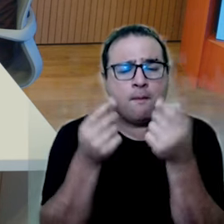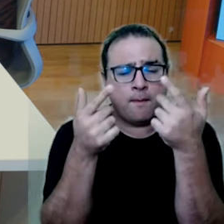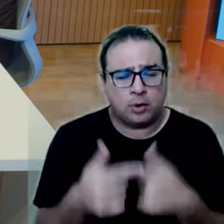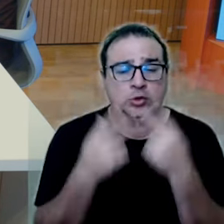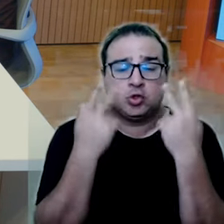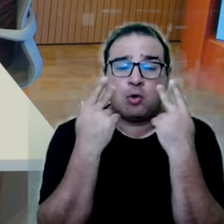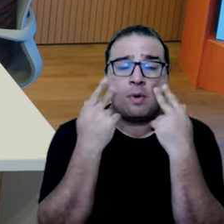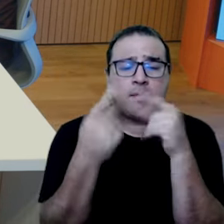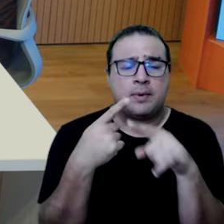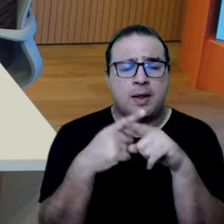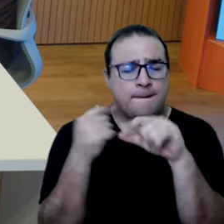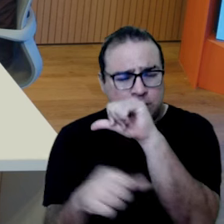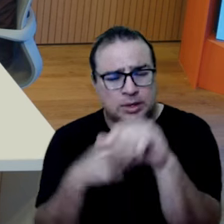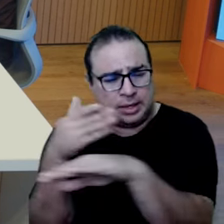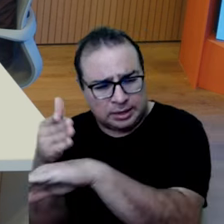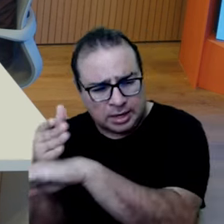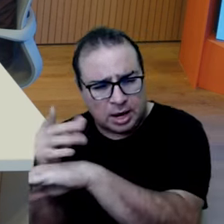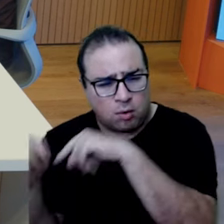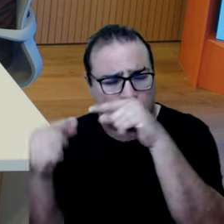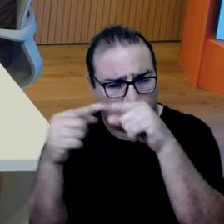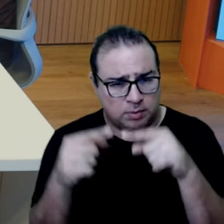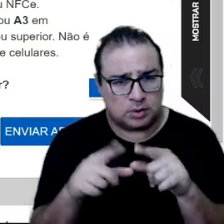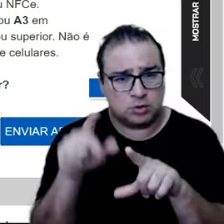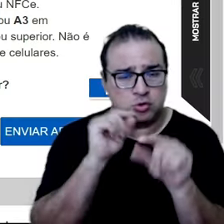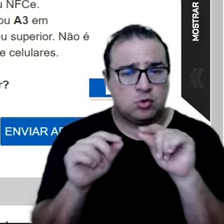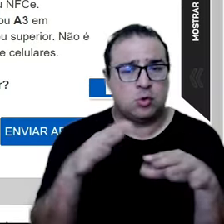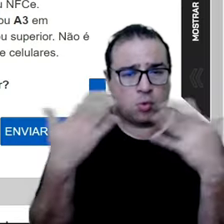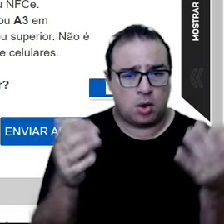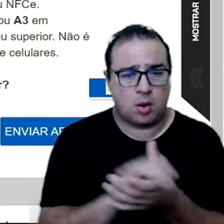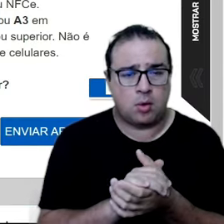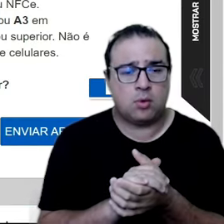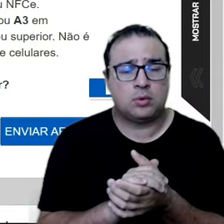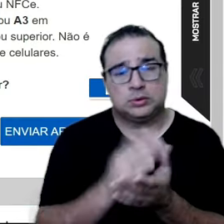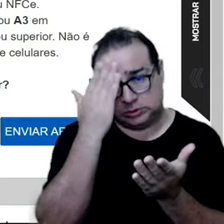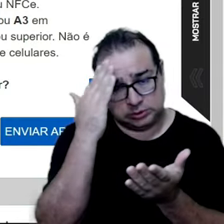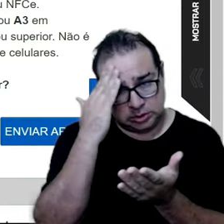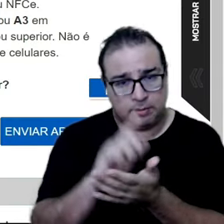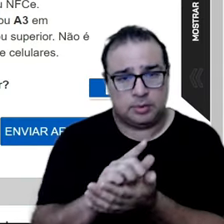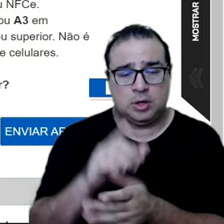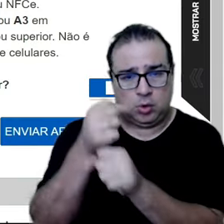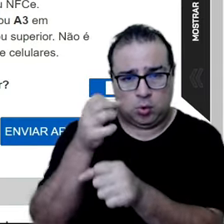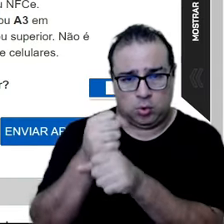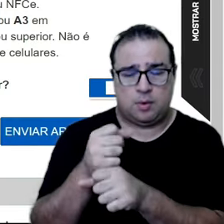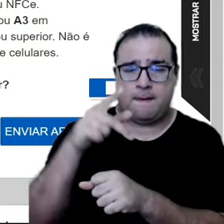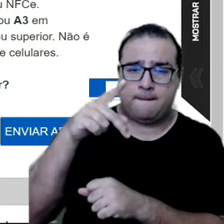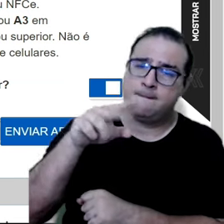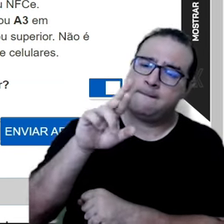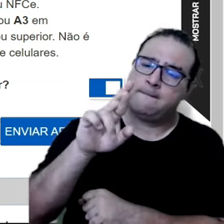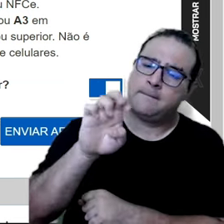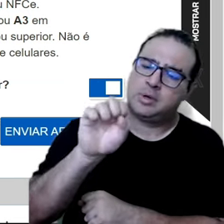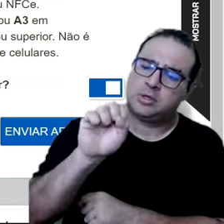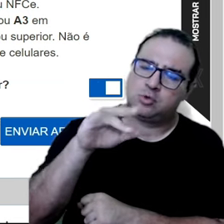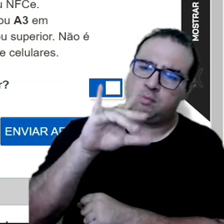quê como regime normal para eu ter acesso ao regime normal eu seleciono isso aqui ó lucro presumido regime tributário normal então aqui o